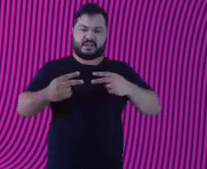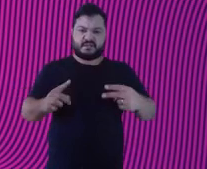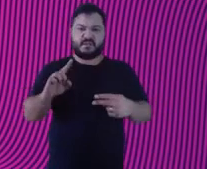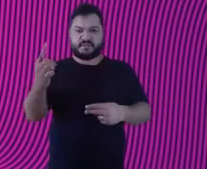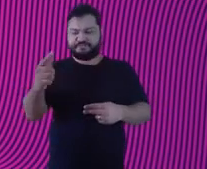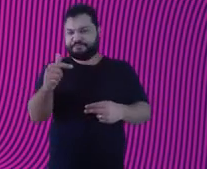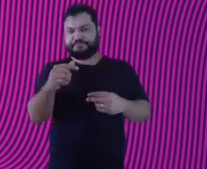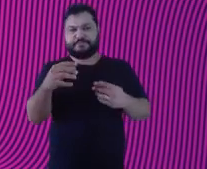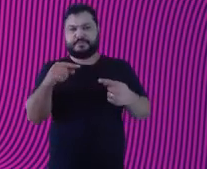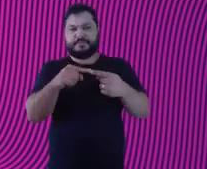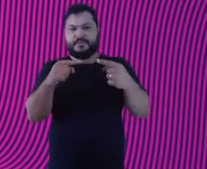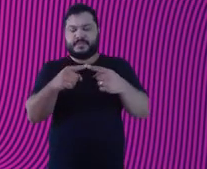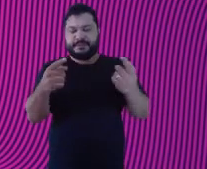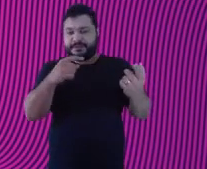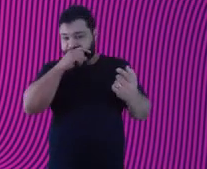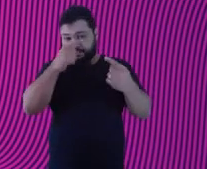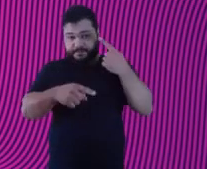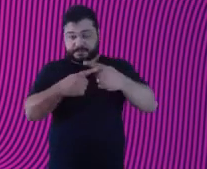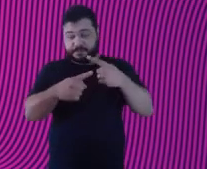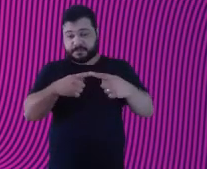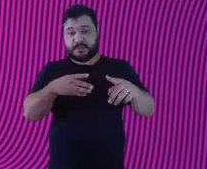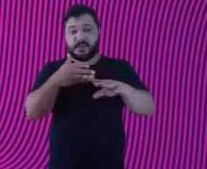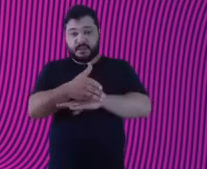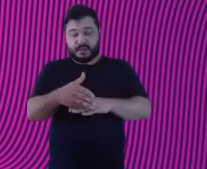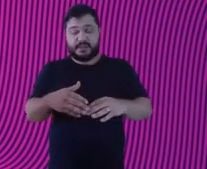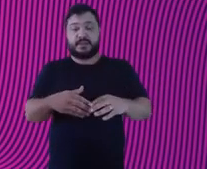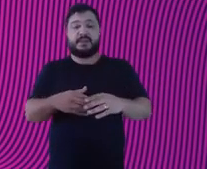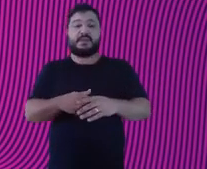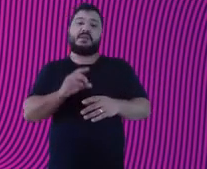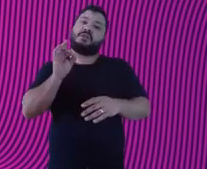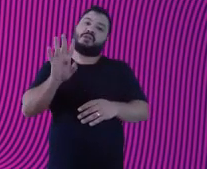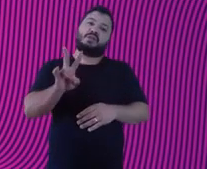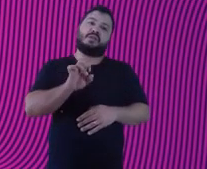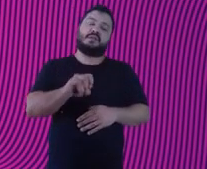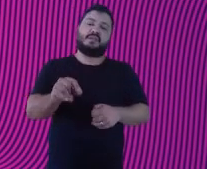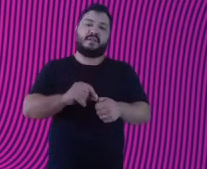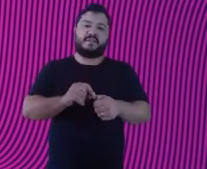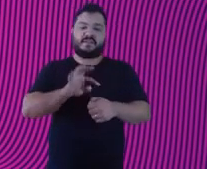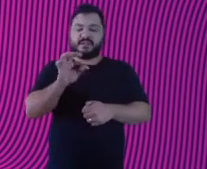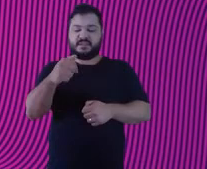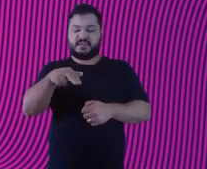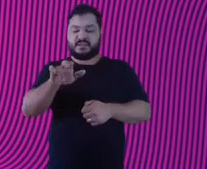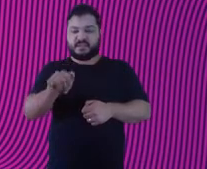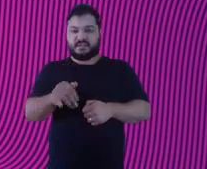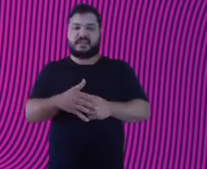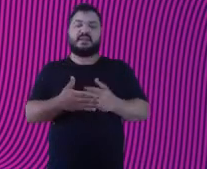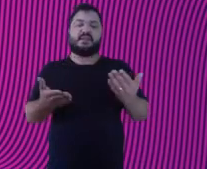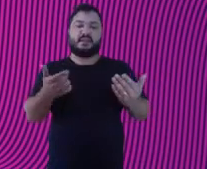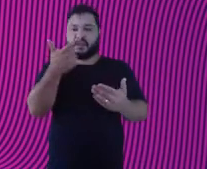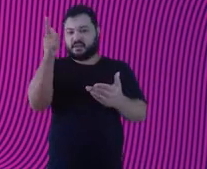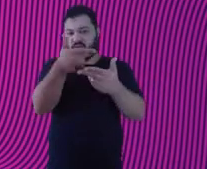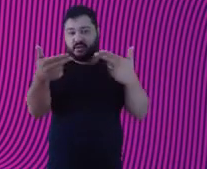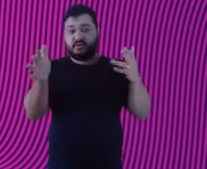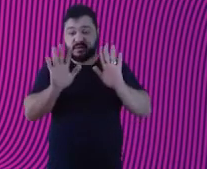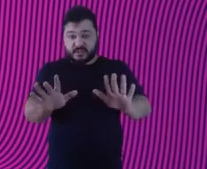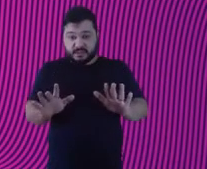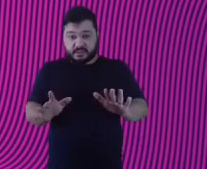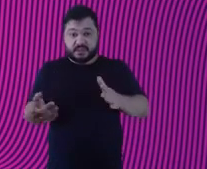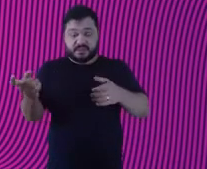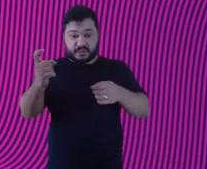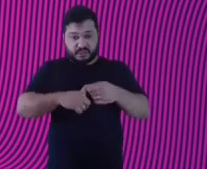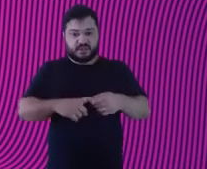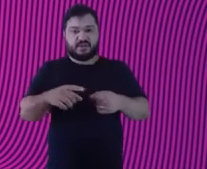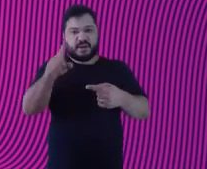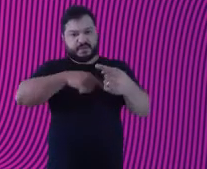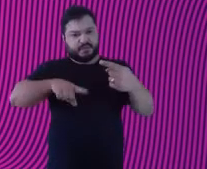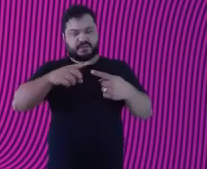muito sentido, né, porque ele vai ter acesso só se for fazer o tandem para o alto risco, isso é outra coisa, mas para a recidiva, a perspectiva é